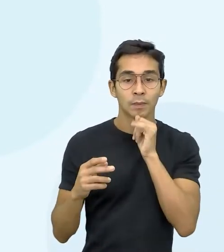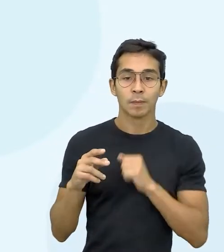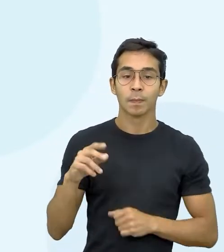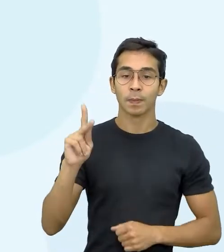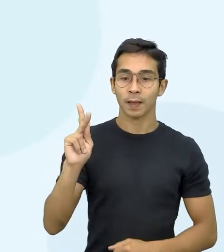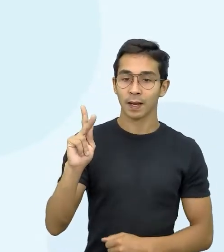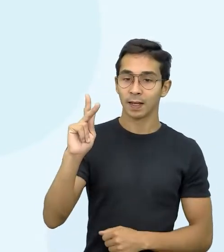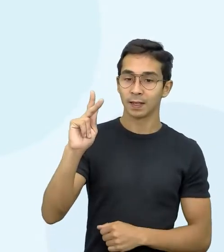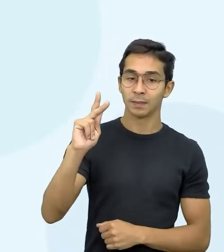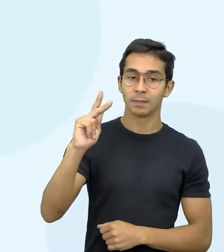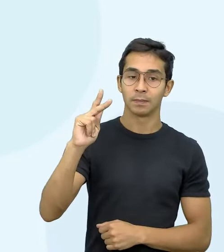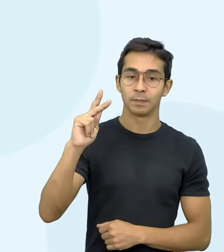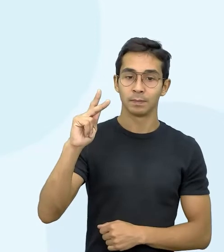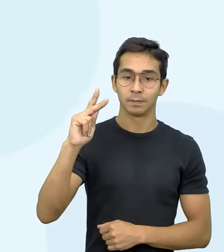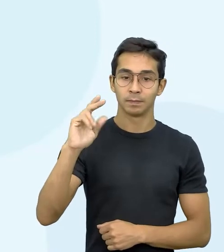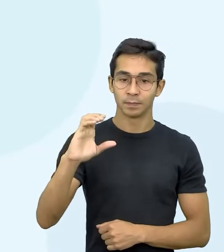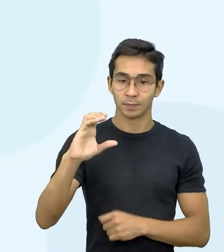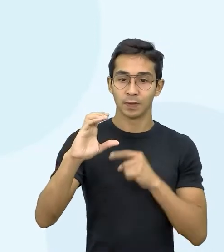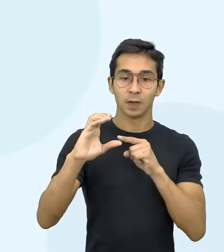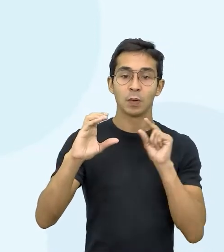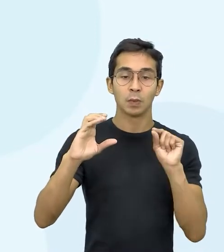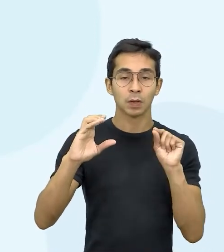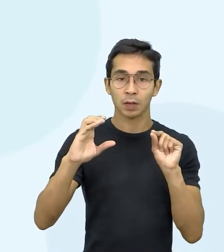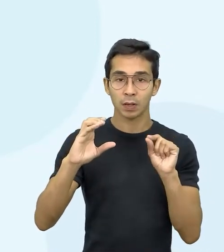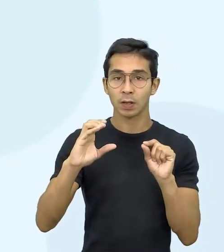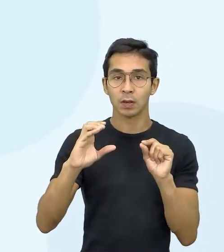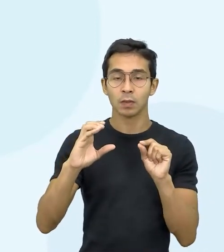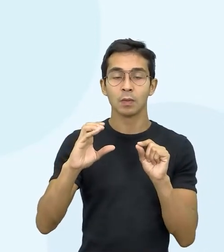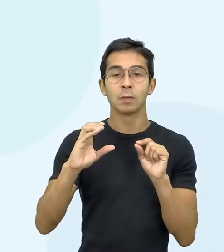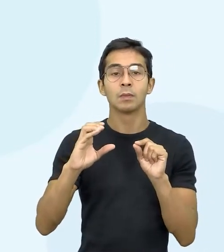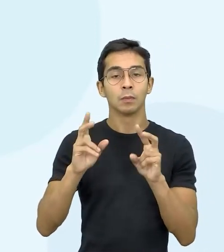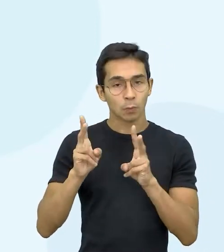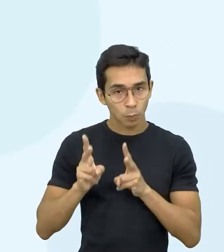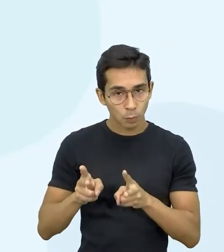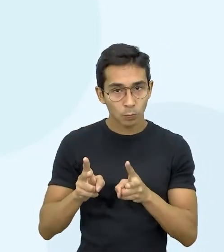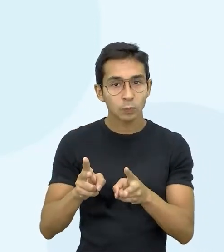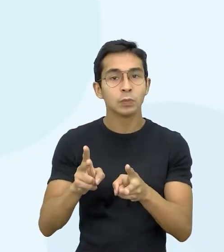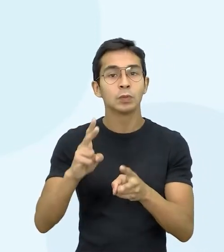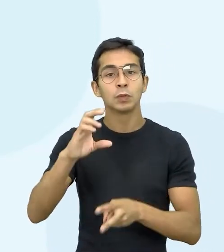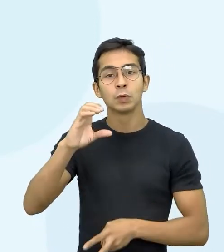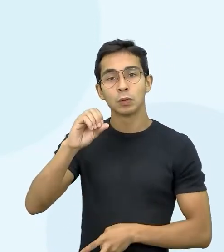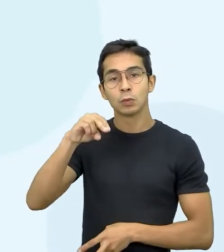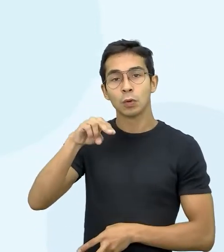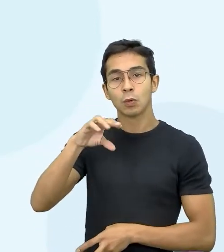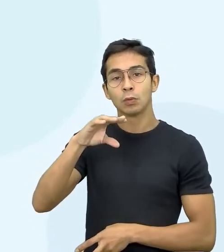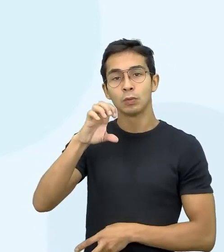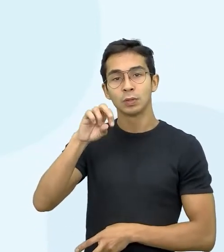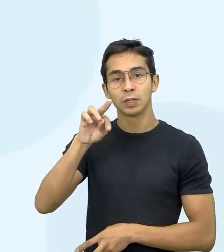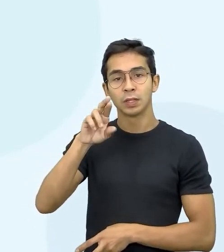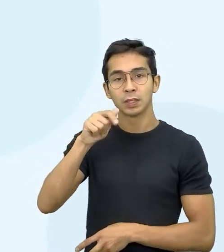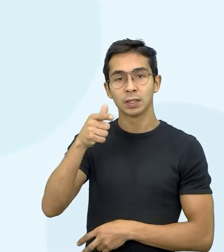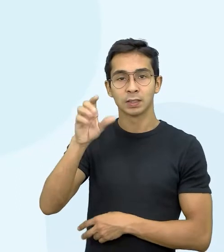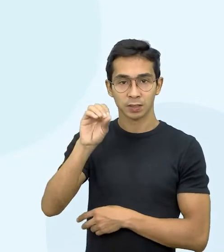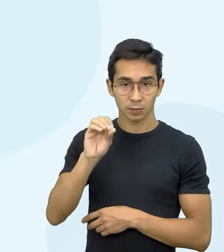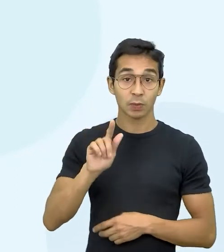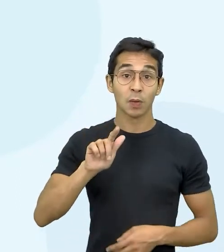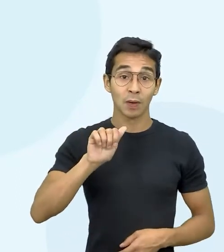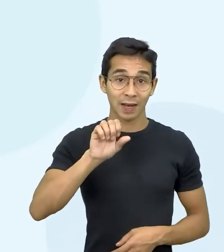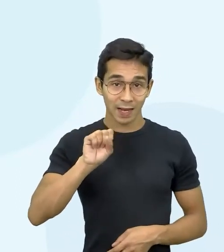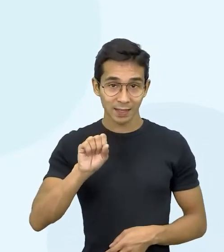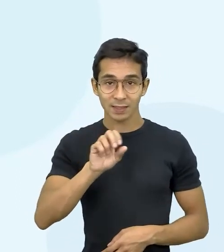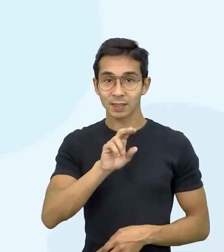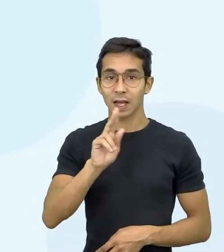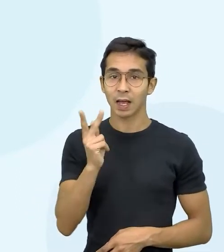da concentração. Eu tenho o gás amônia, certo? Tem o gás amônia elevado ao quadrado, que vem lá